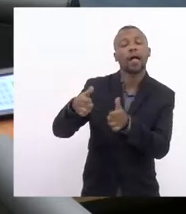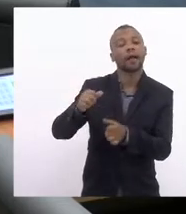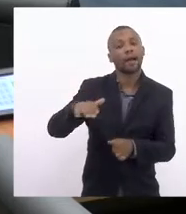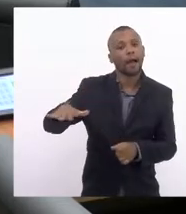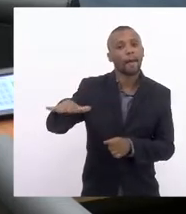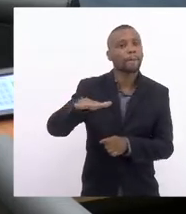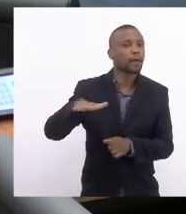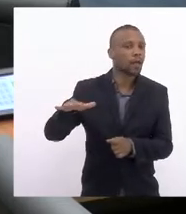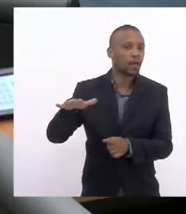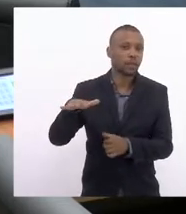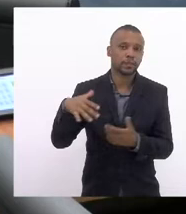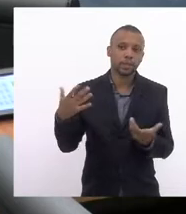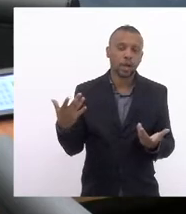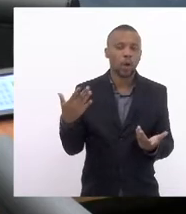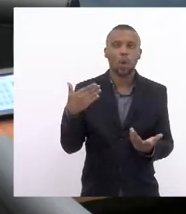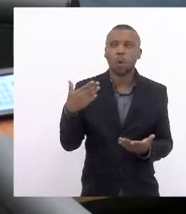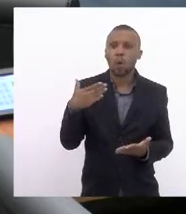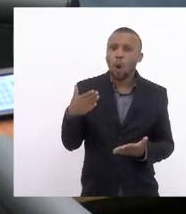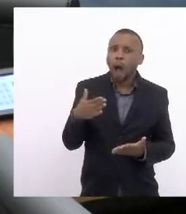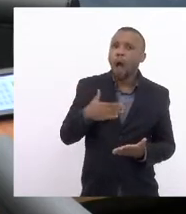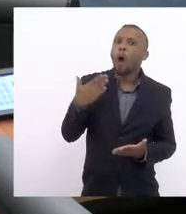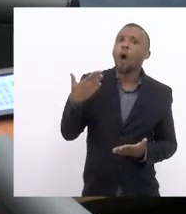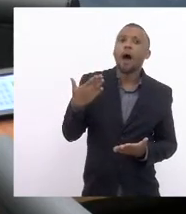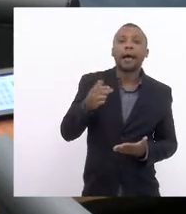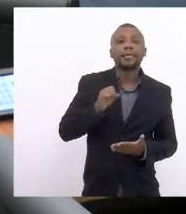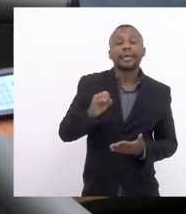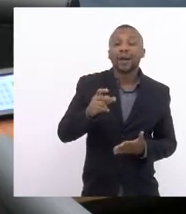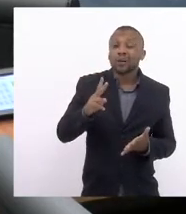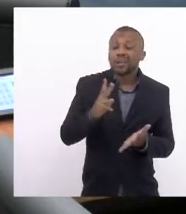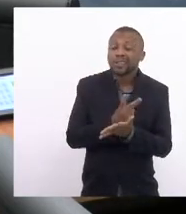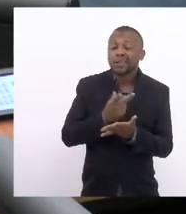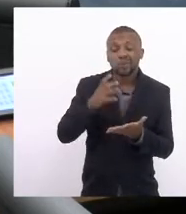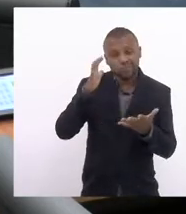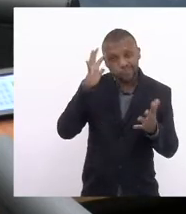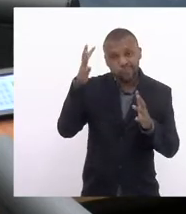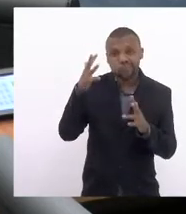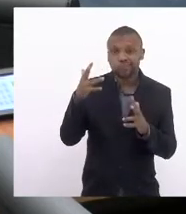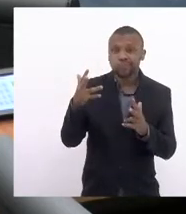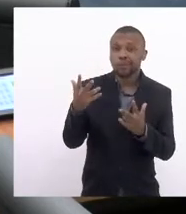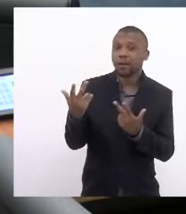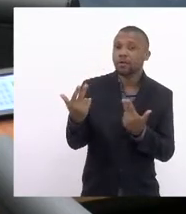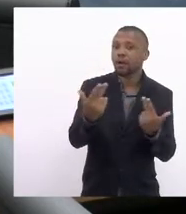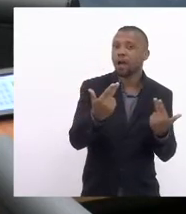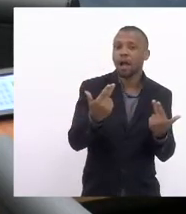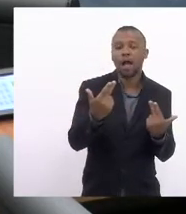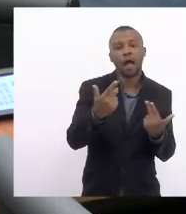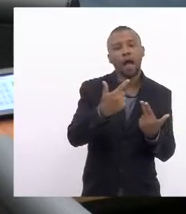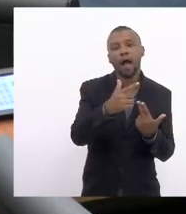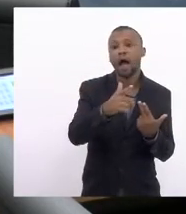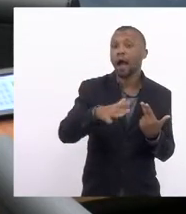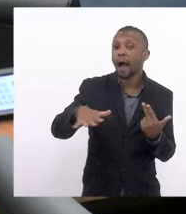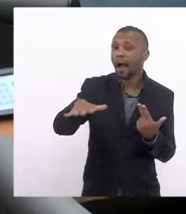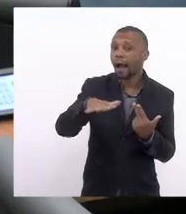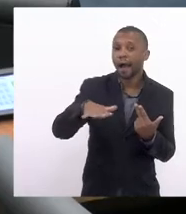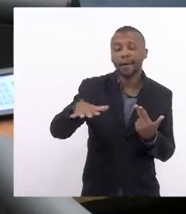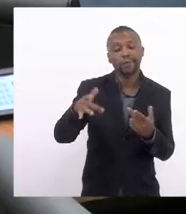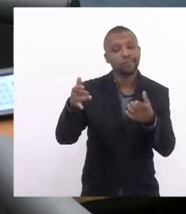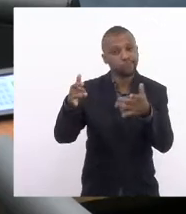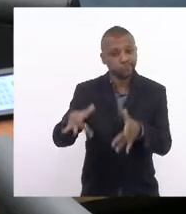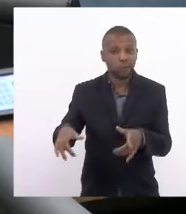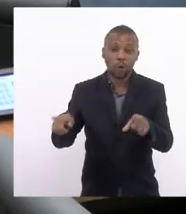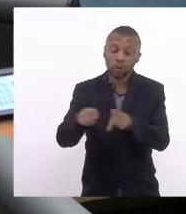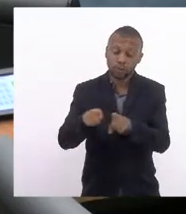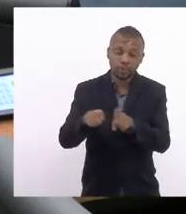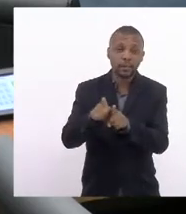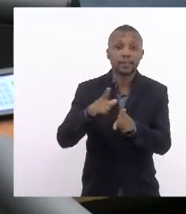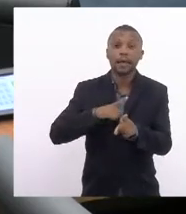me assustaria se o mesmo fenômeno que tem acontecido em outras áreas degradadas do Rio de Janeiro, e aqui eu cito outras áreas além